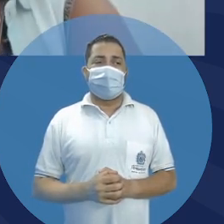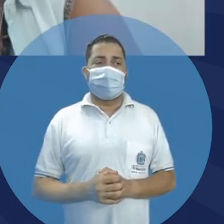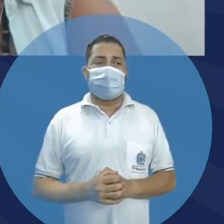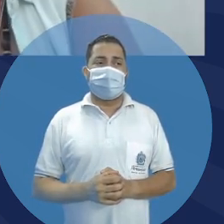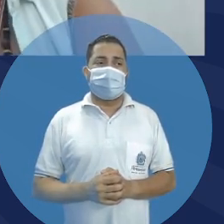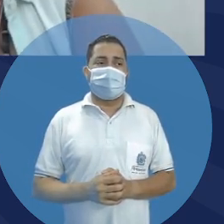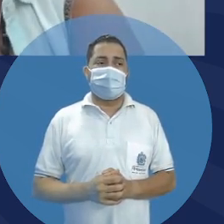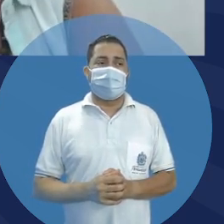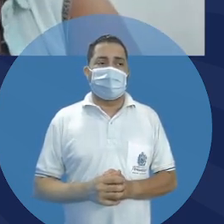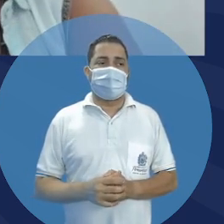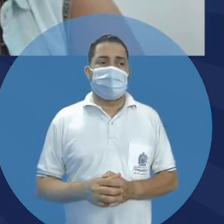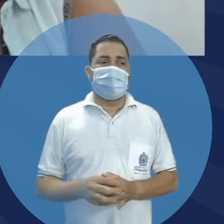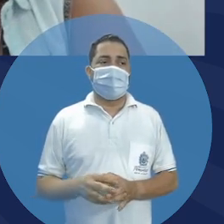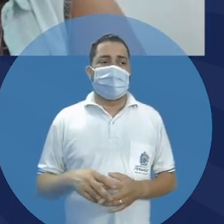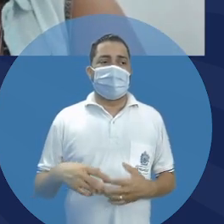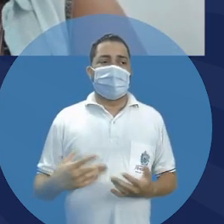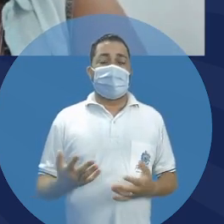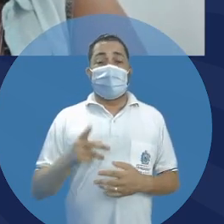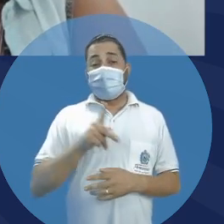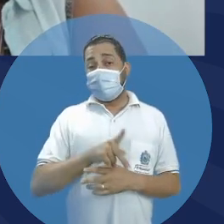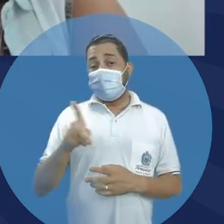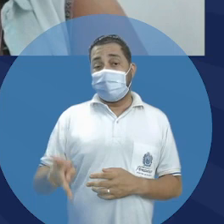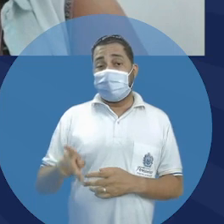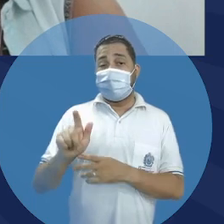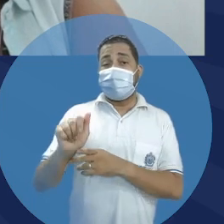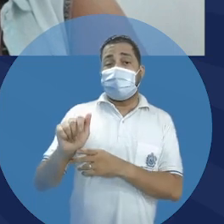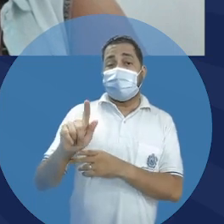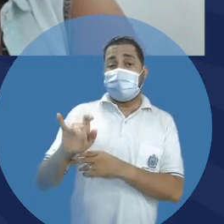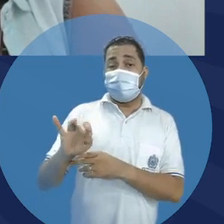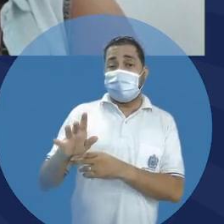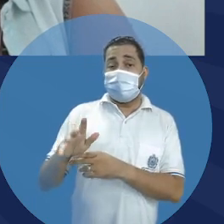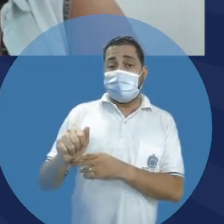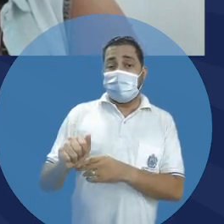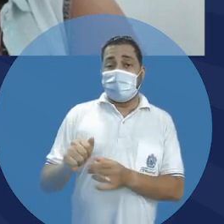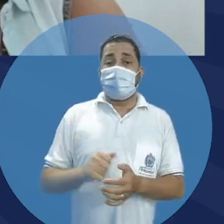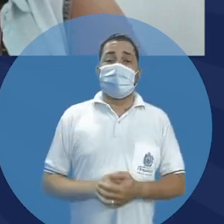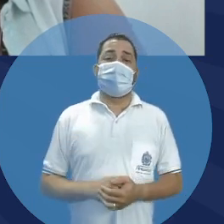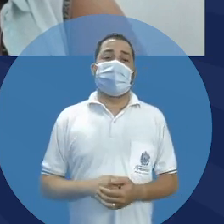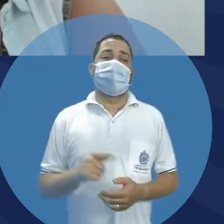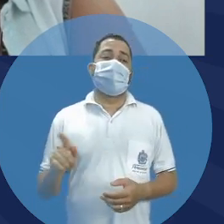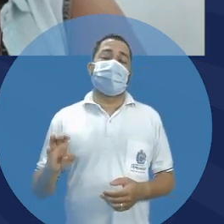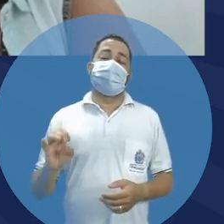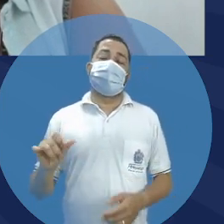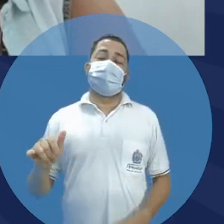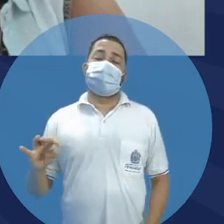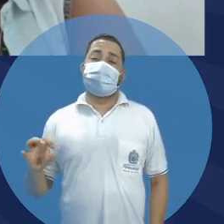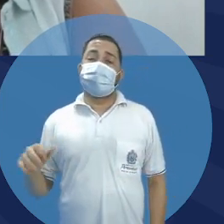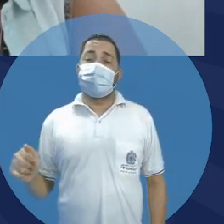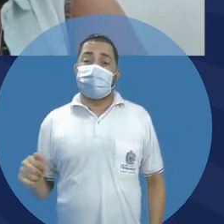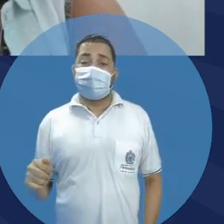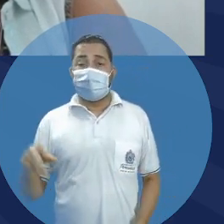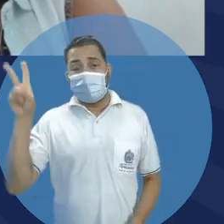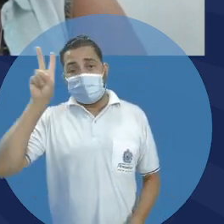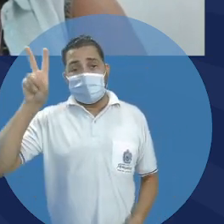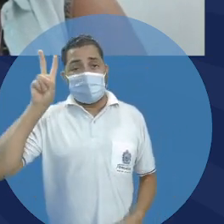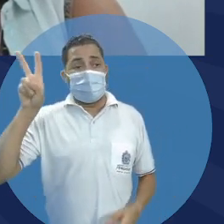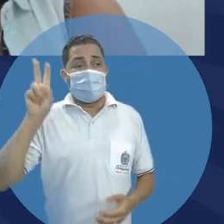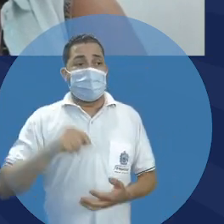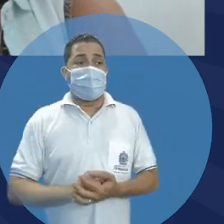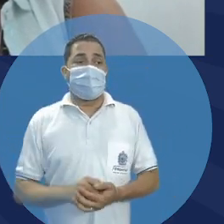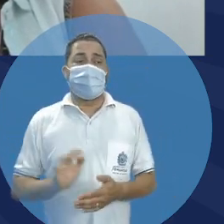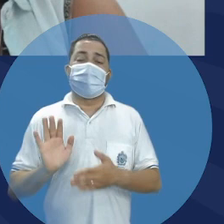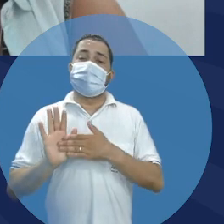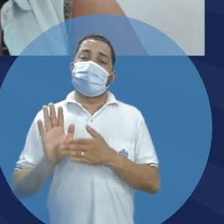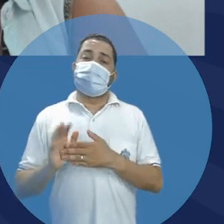Construído pela professora Gabriela Borba, com os bolsistas do PIBID de História da Universidade Católica de Pernambuco